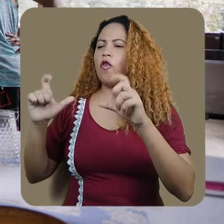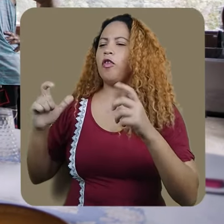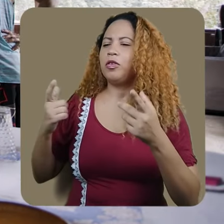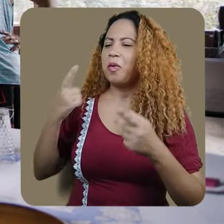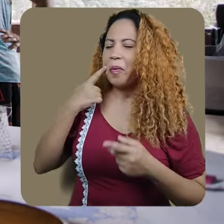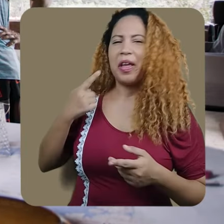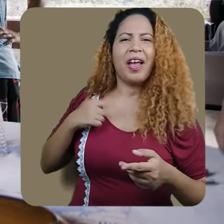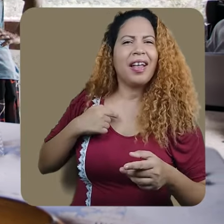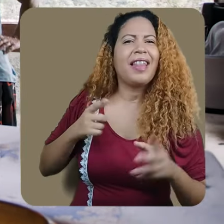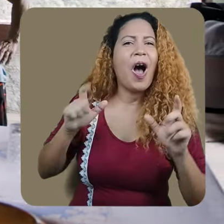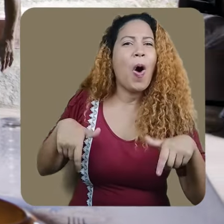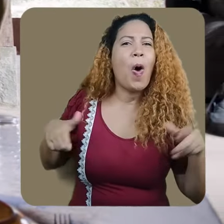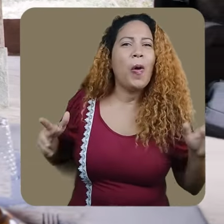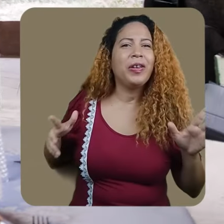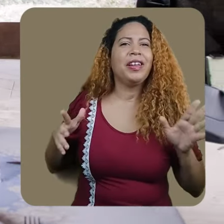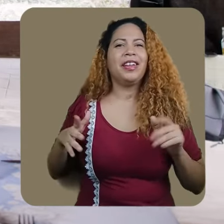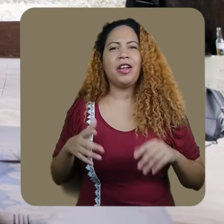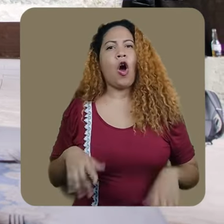aquela foto linda.